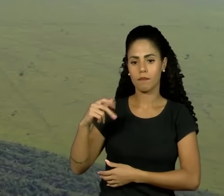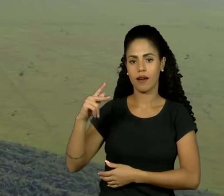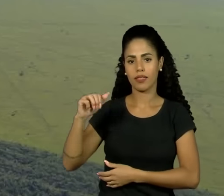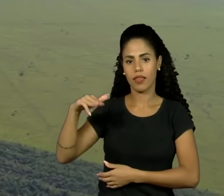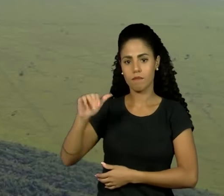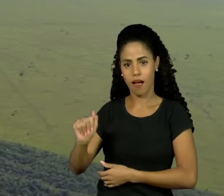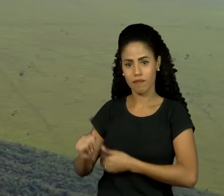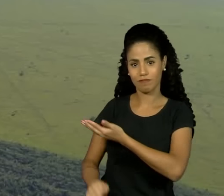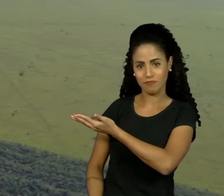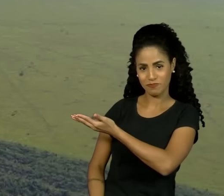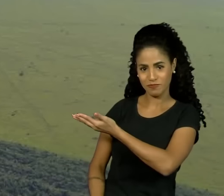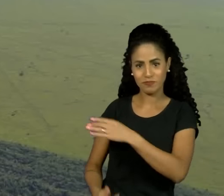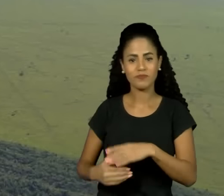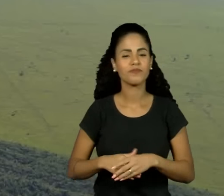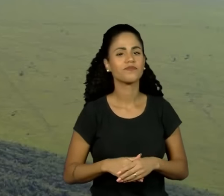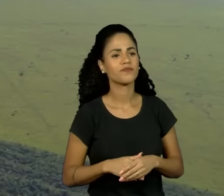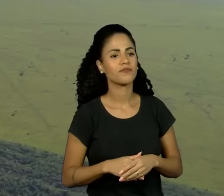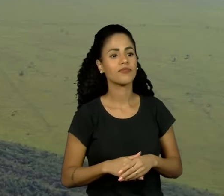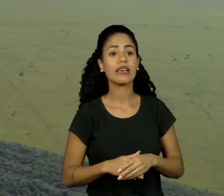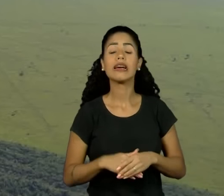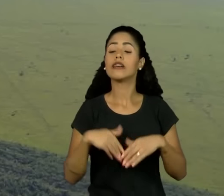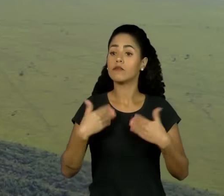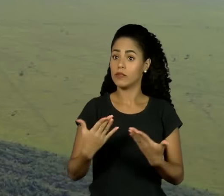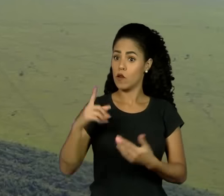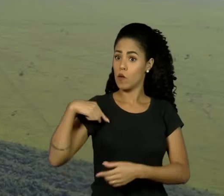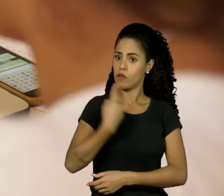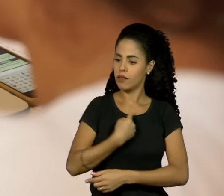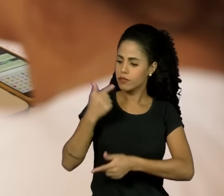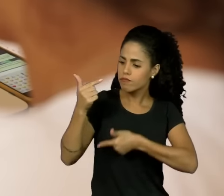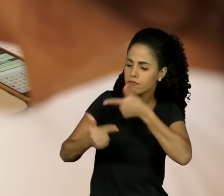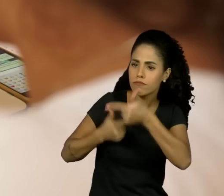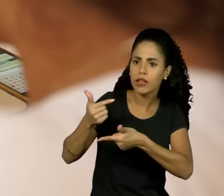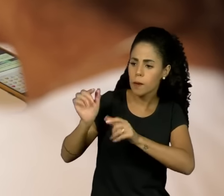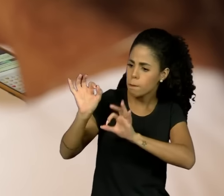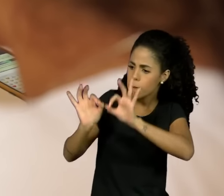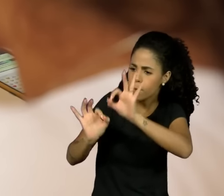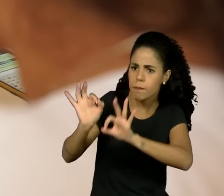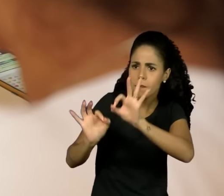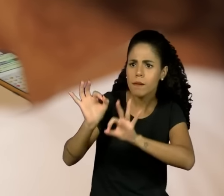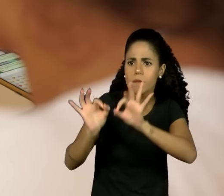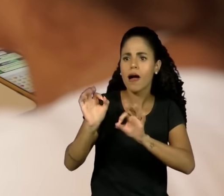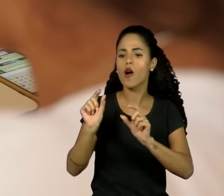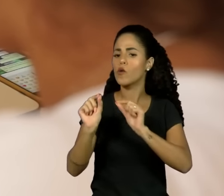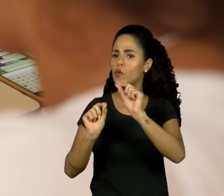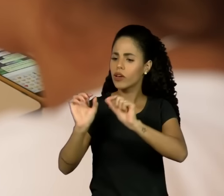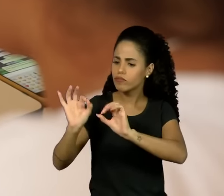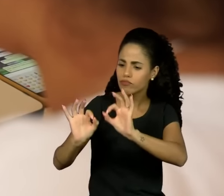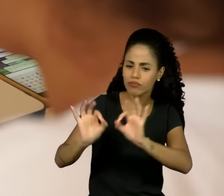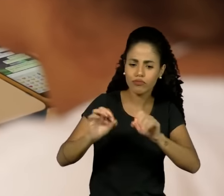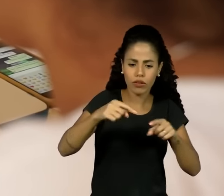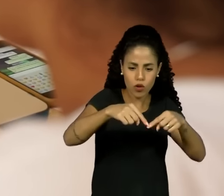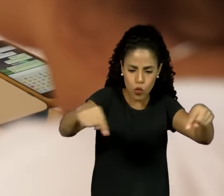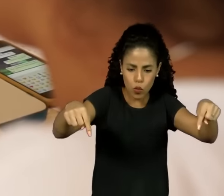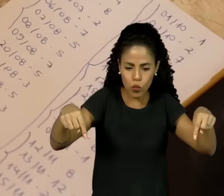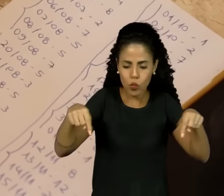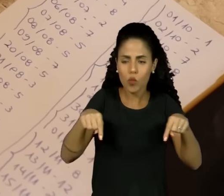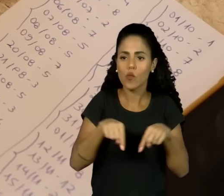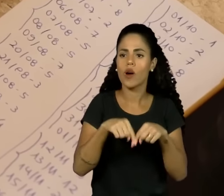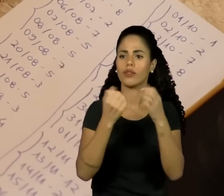oeste. Então, a gente começou a trabalhar com as questões de planejamento de paisagem, restauração de corredores